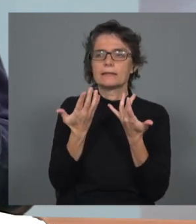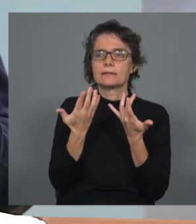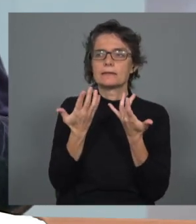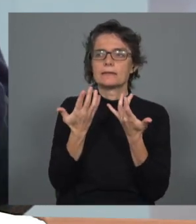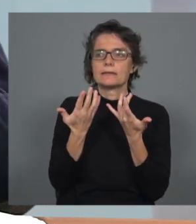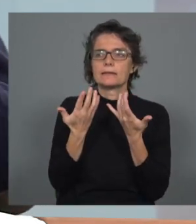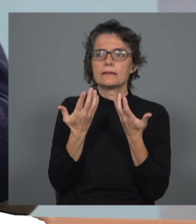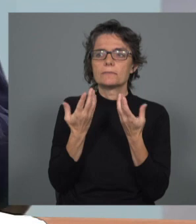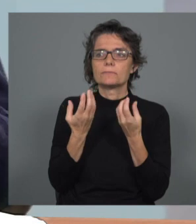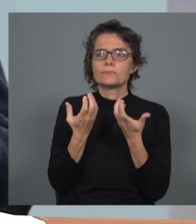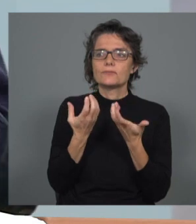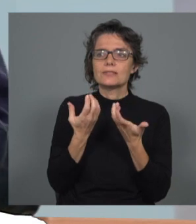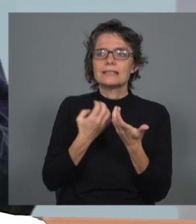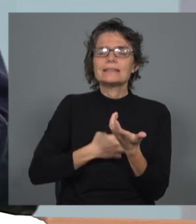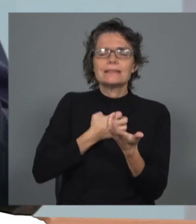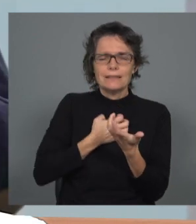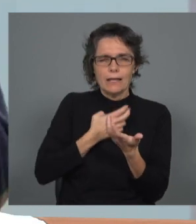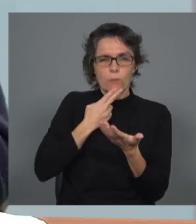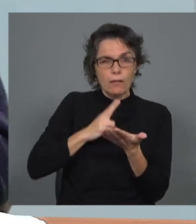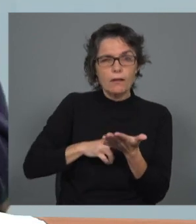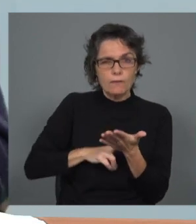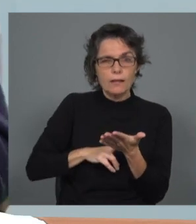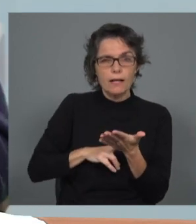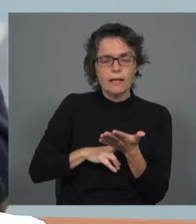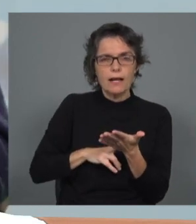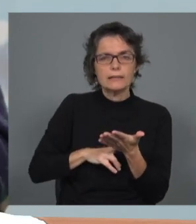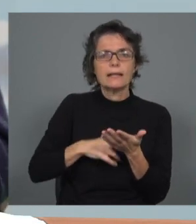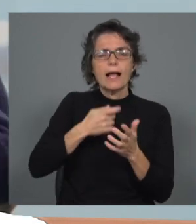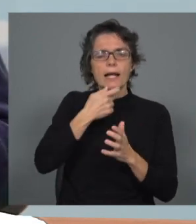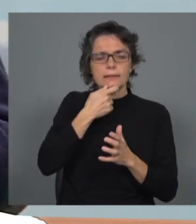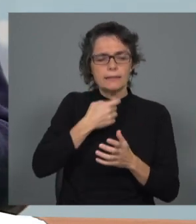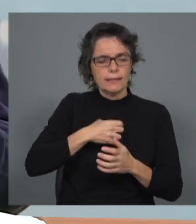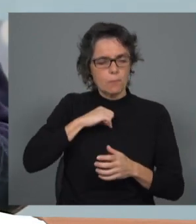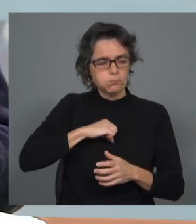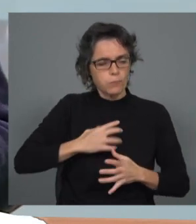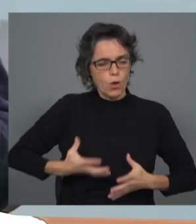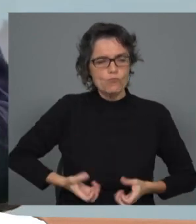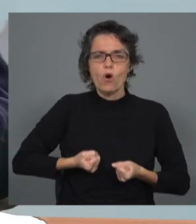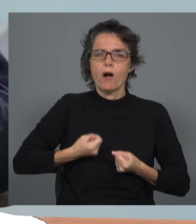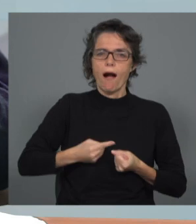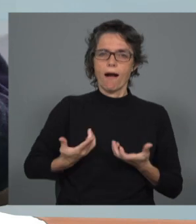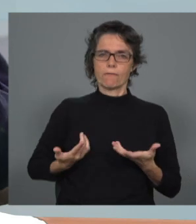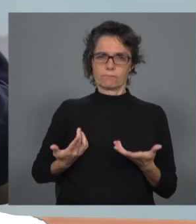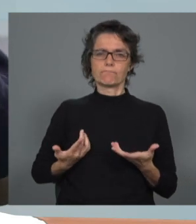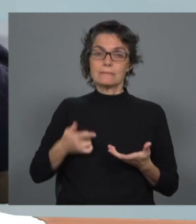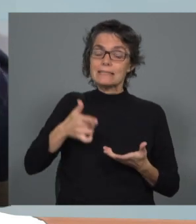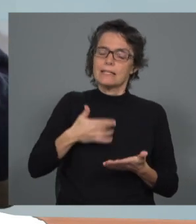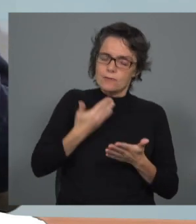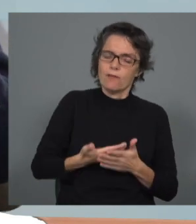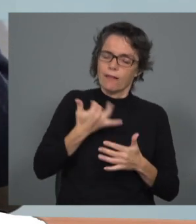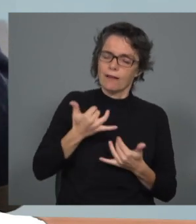verdadeiramente senão quando fazemos esta experiência de salvação. Quando